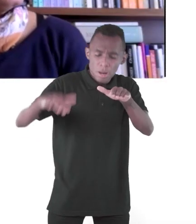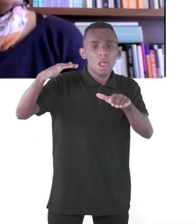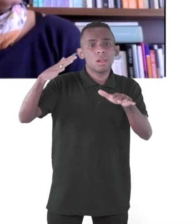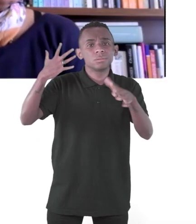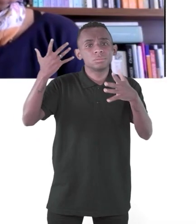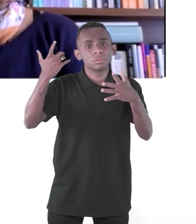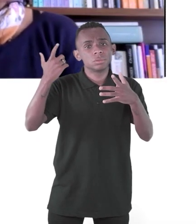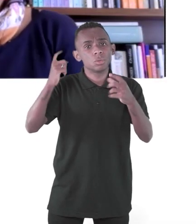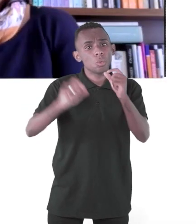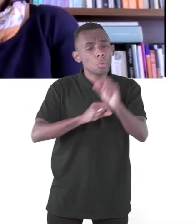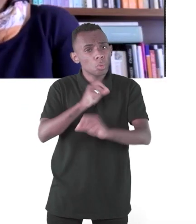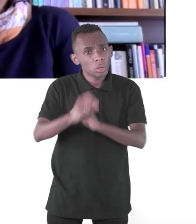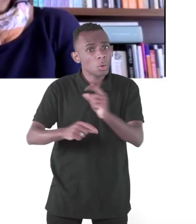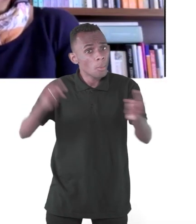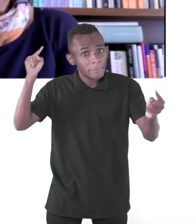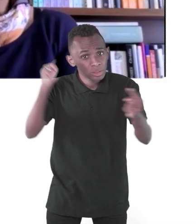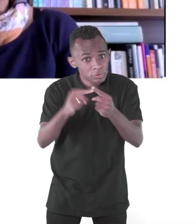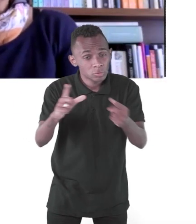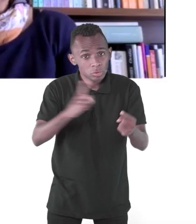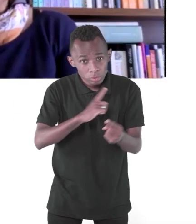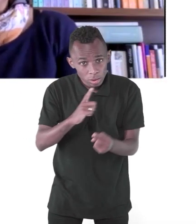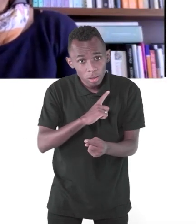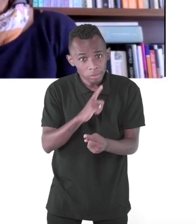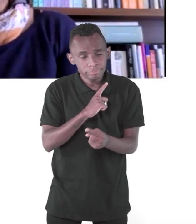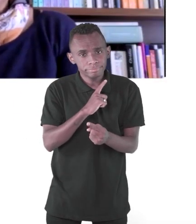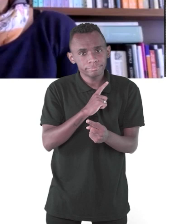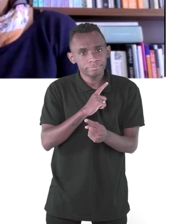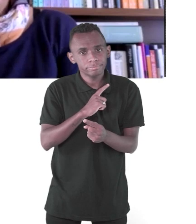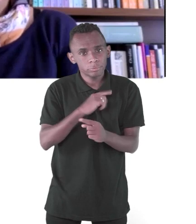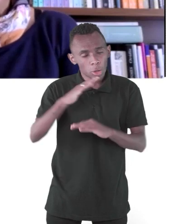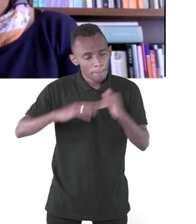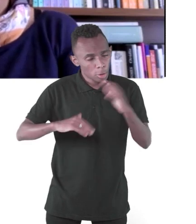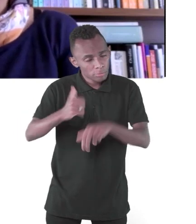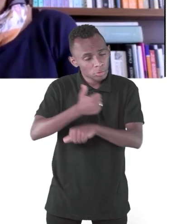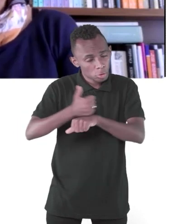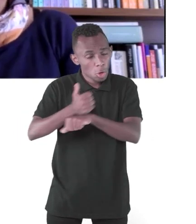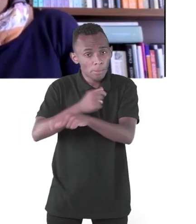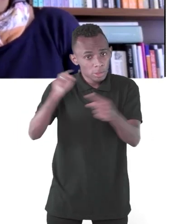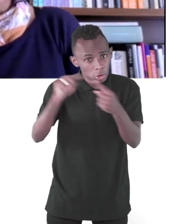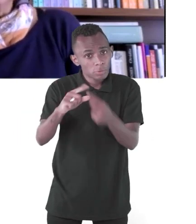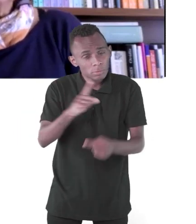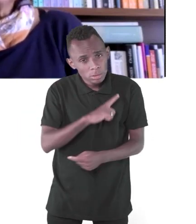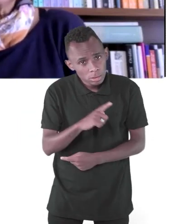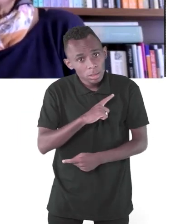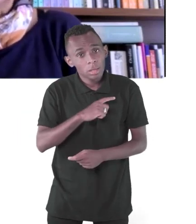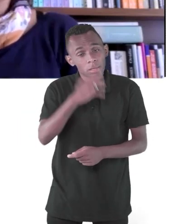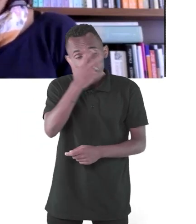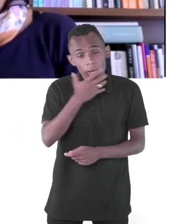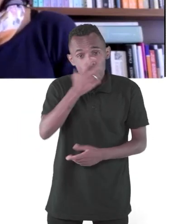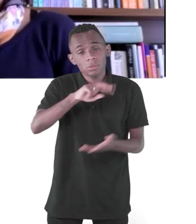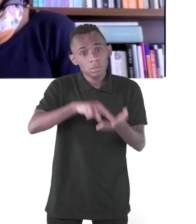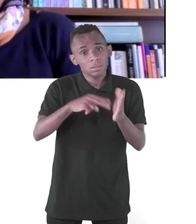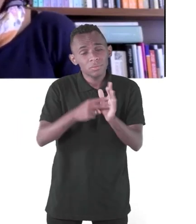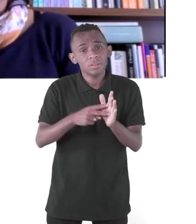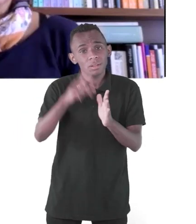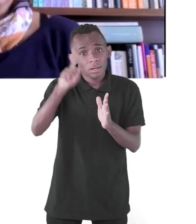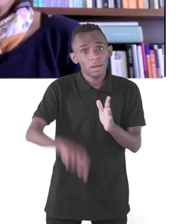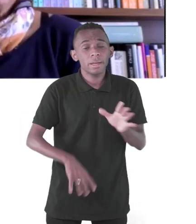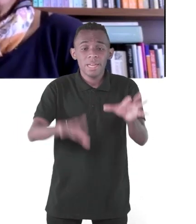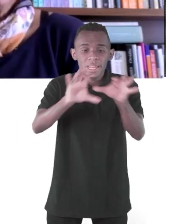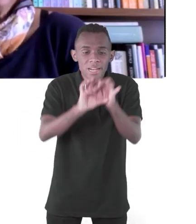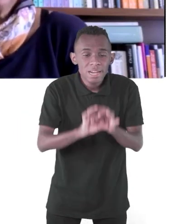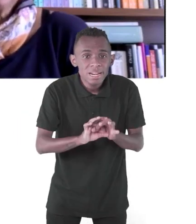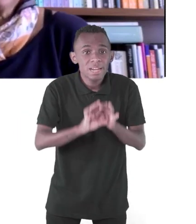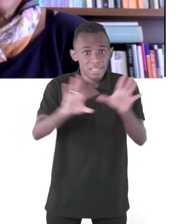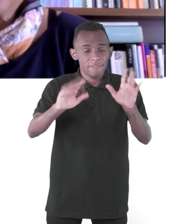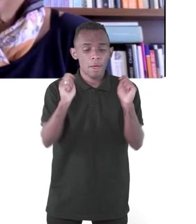uma função no mundo. E para mim, dentro da música, essa,